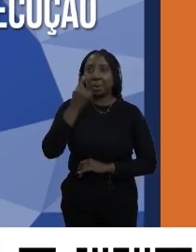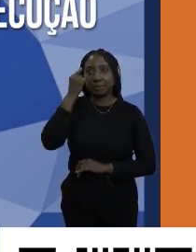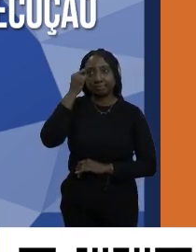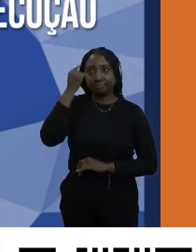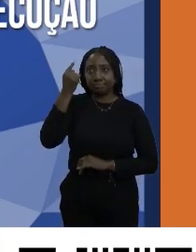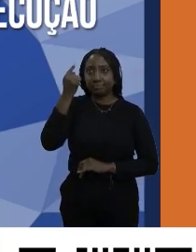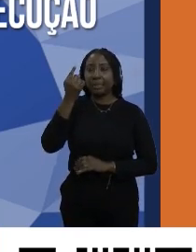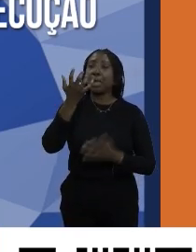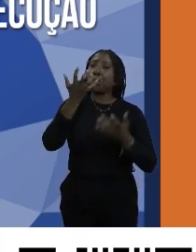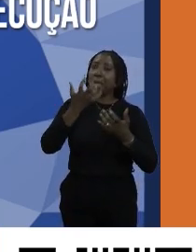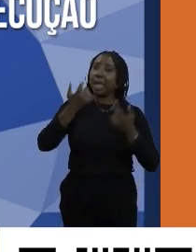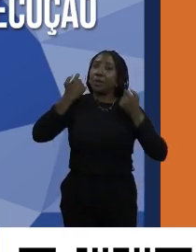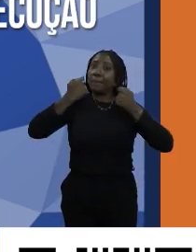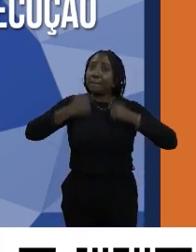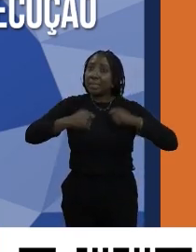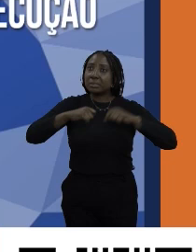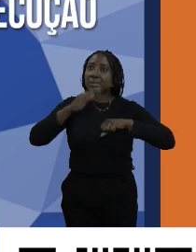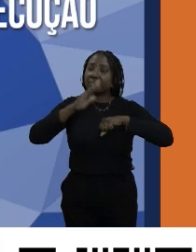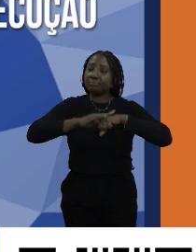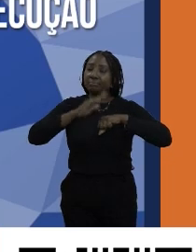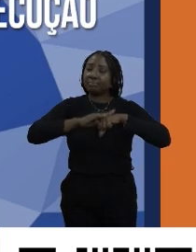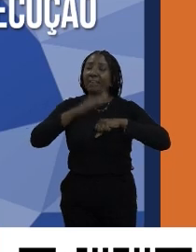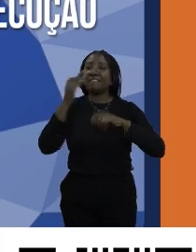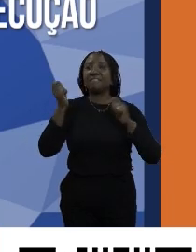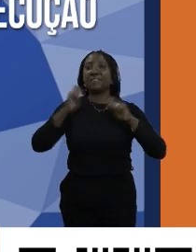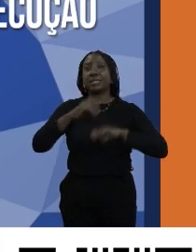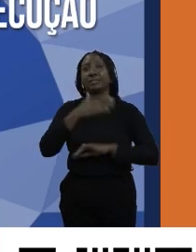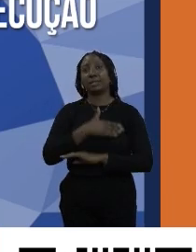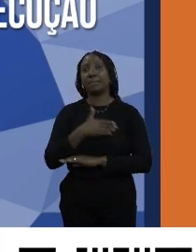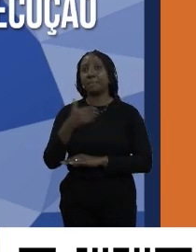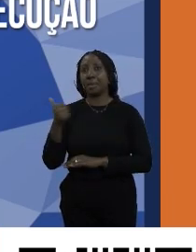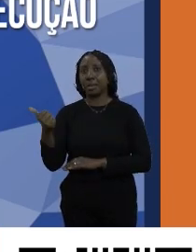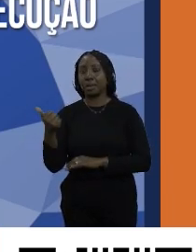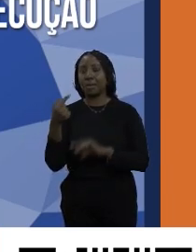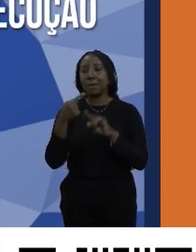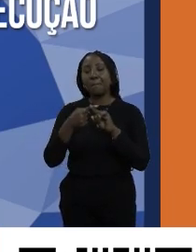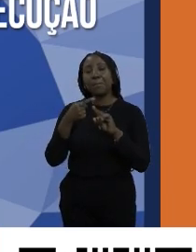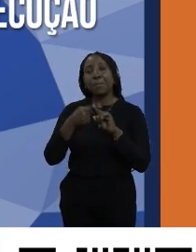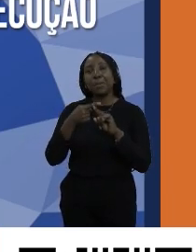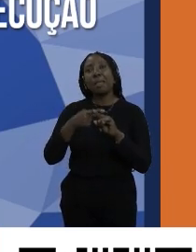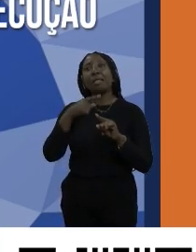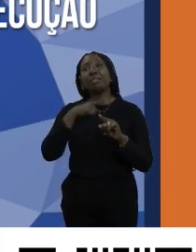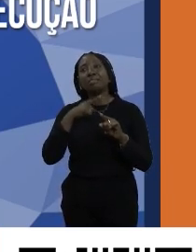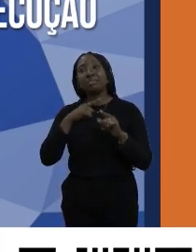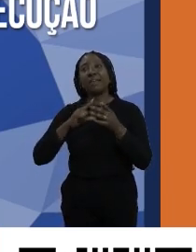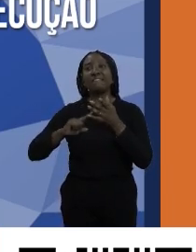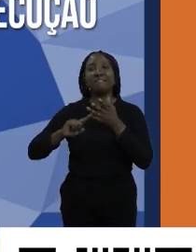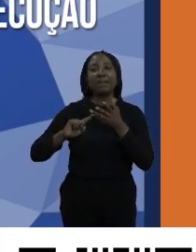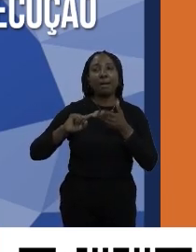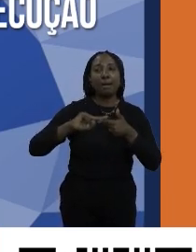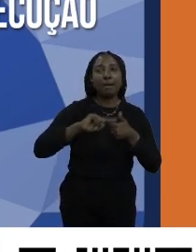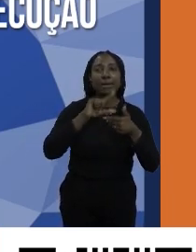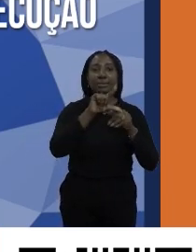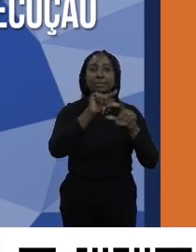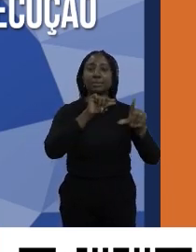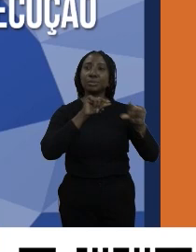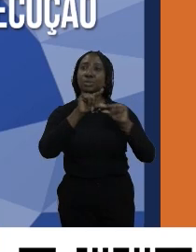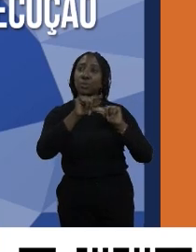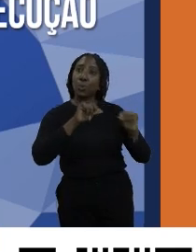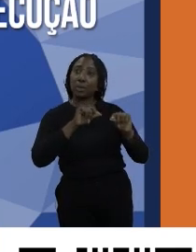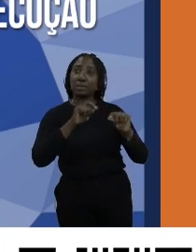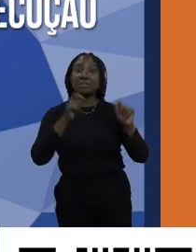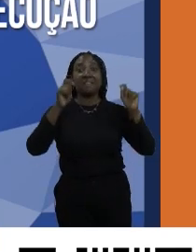e tenho que querer fazer bem feito, tá? Porque você tem várias opções, fazer bem feito ou mal feito, ou mais ou